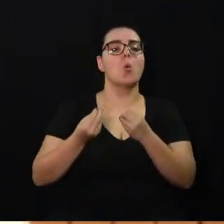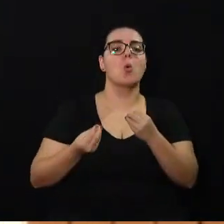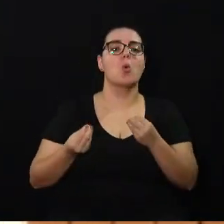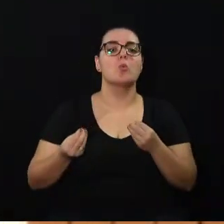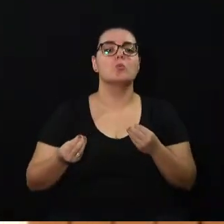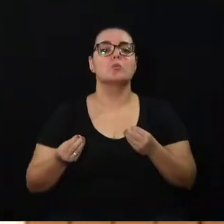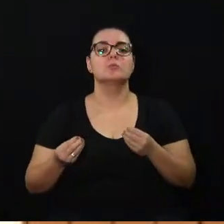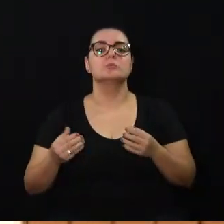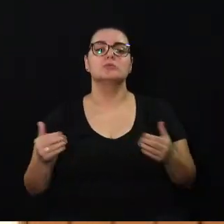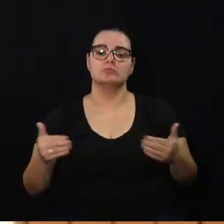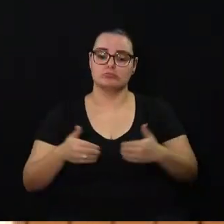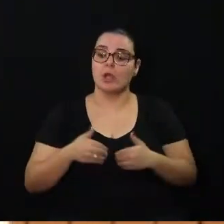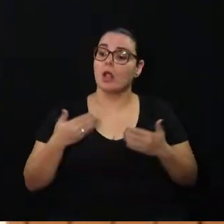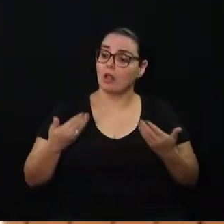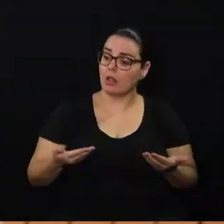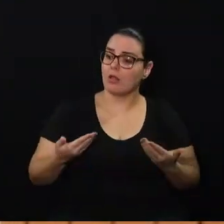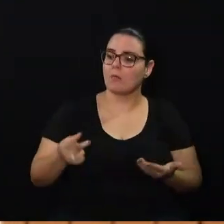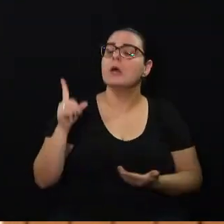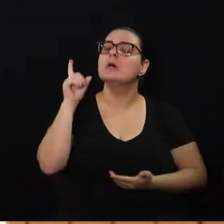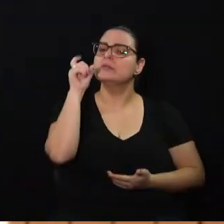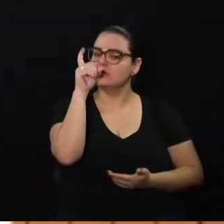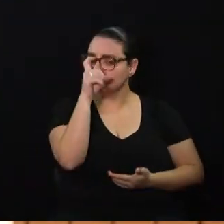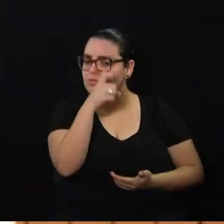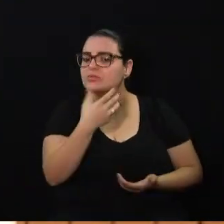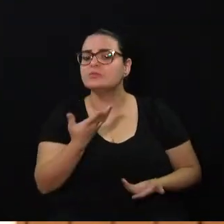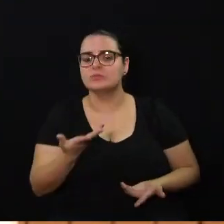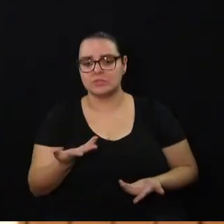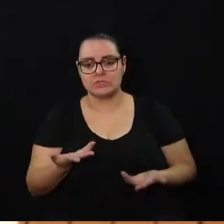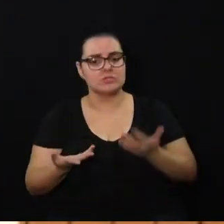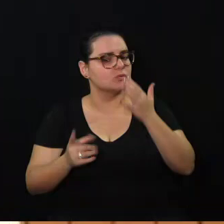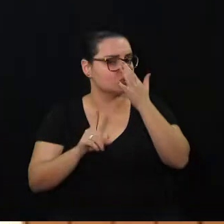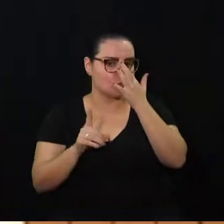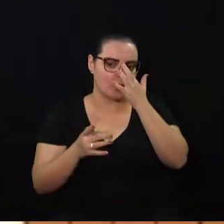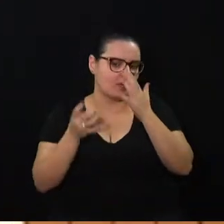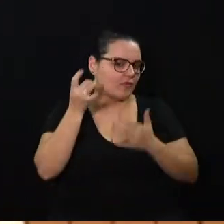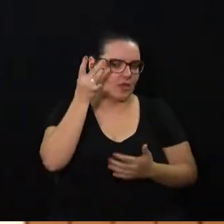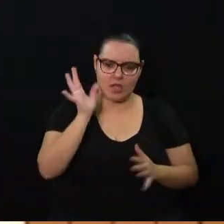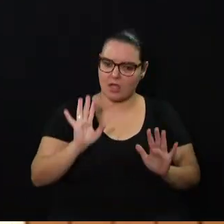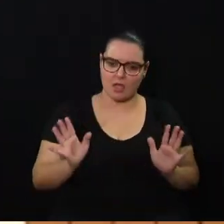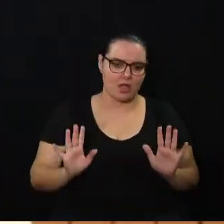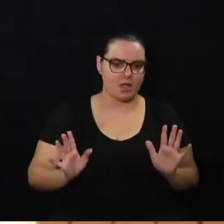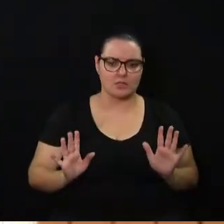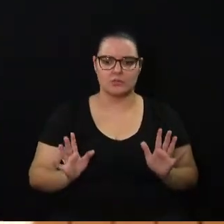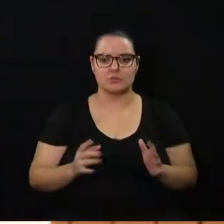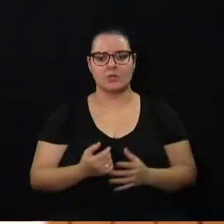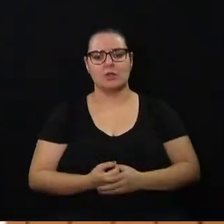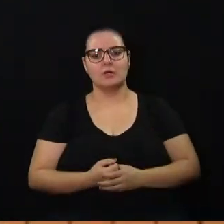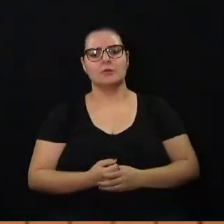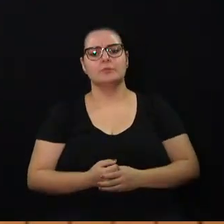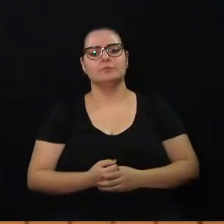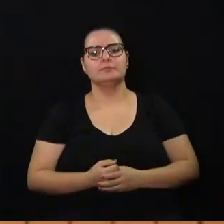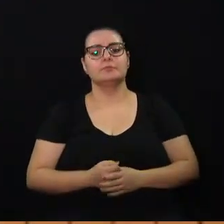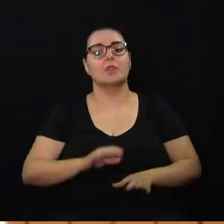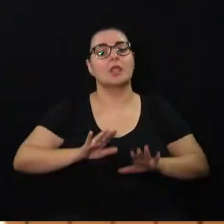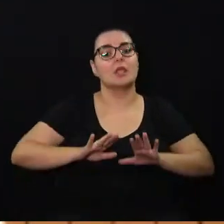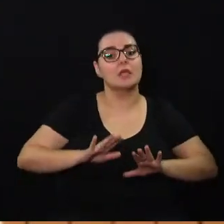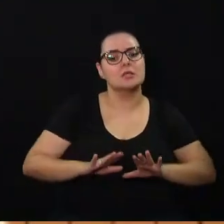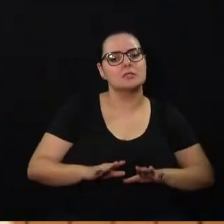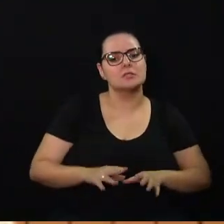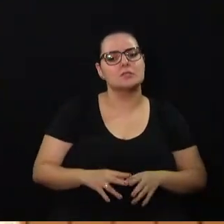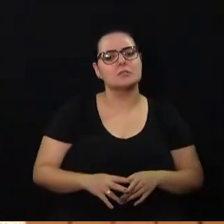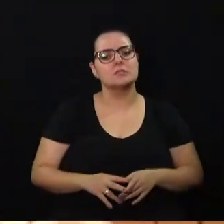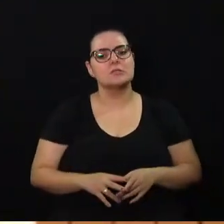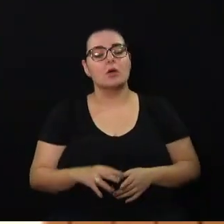são são difíceis de fazer diagnóstico mesmo não é algo fácil e muitas vezes a gente vai olhar o a